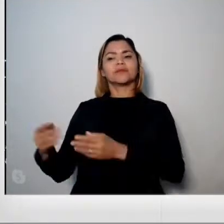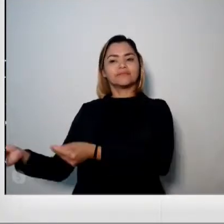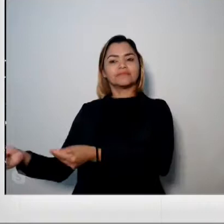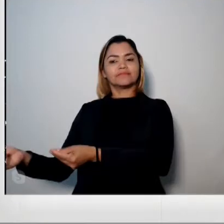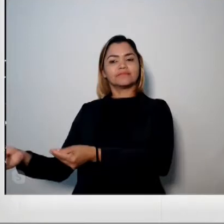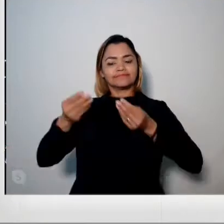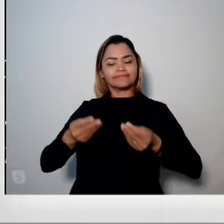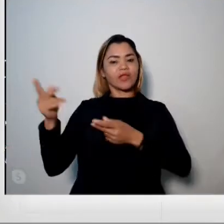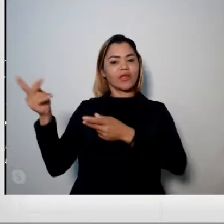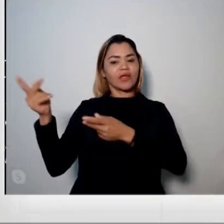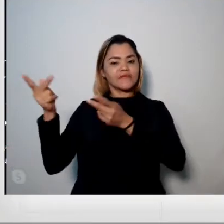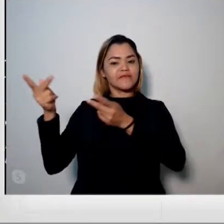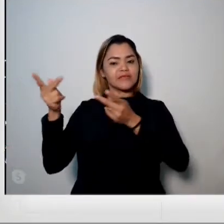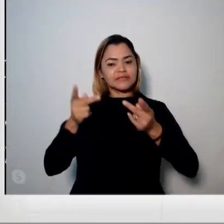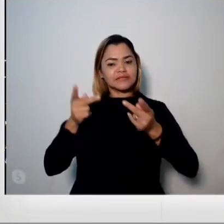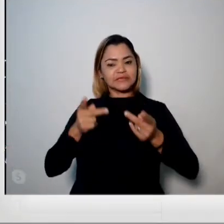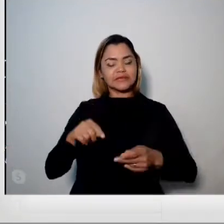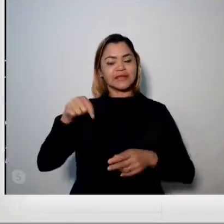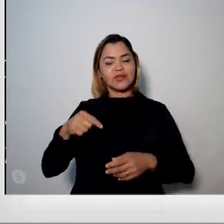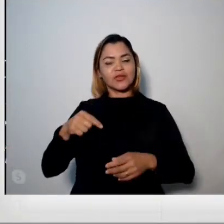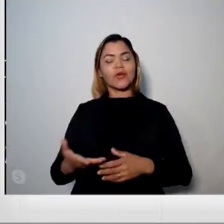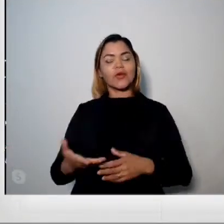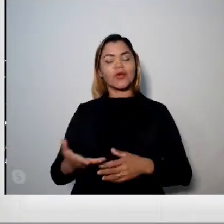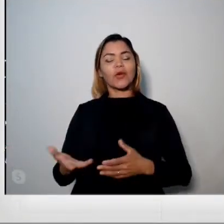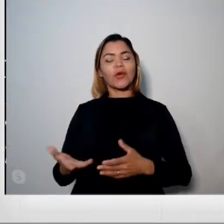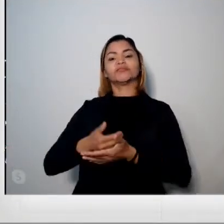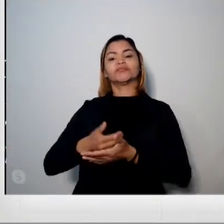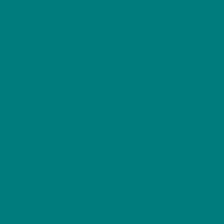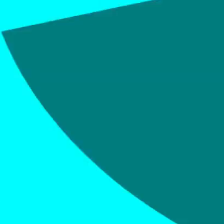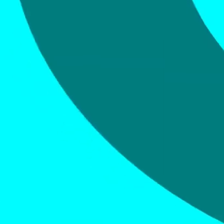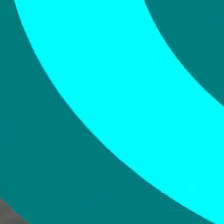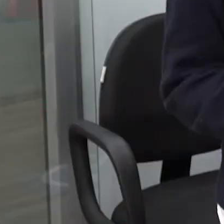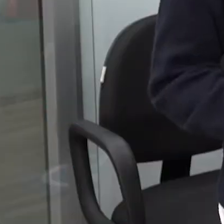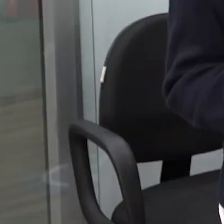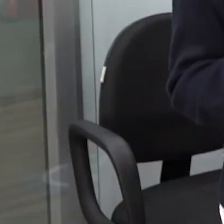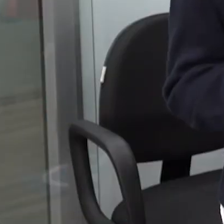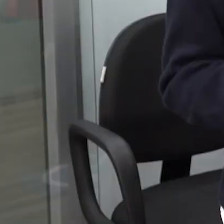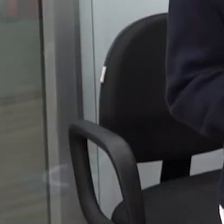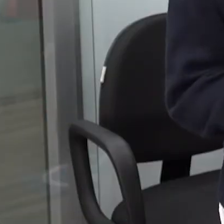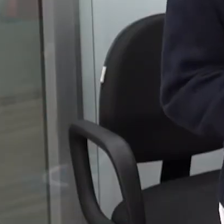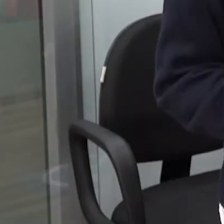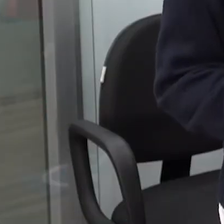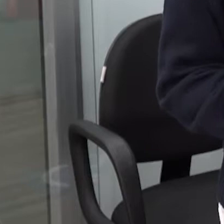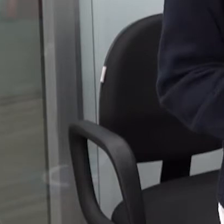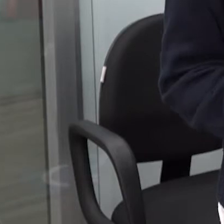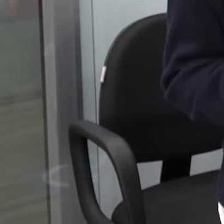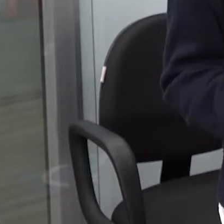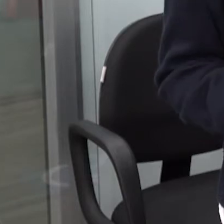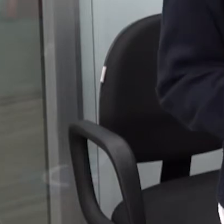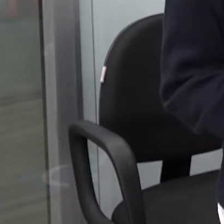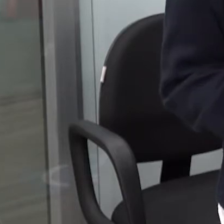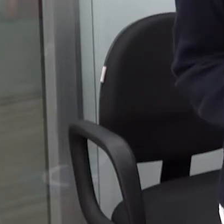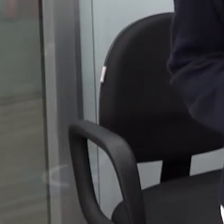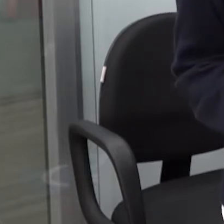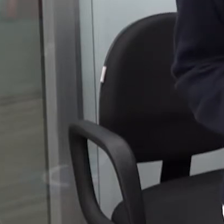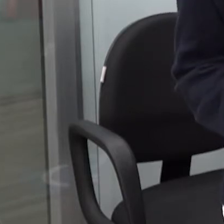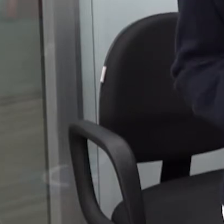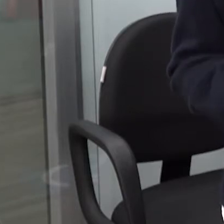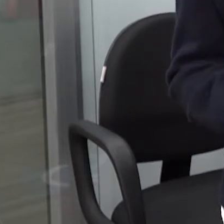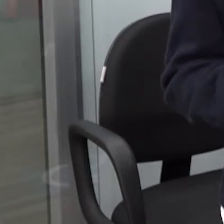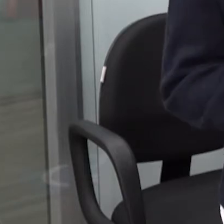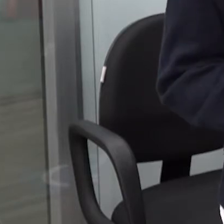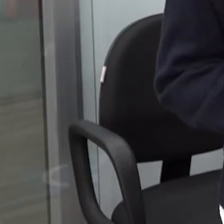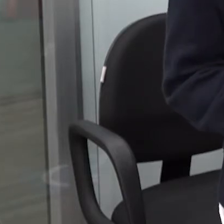parte cognitiva entre outras particularidades além da sessão ordinária nesta semana estão rolando